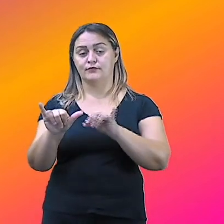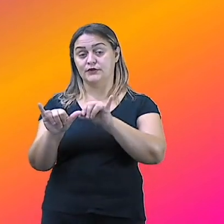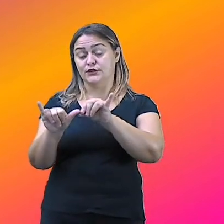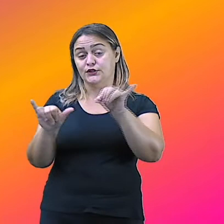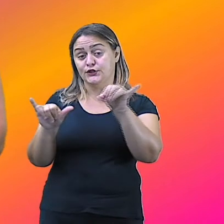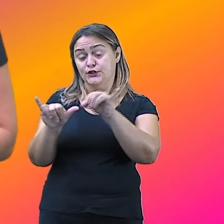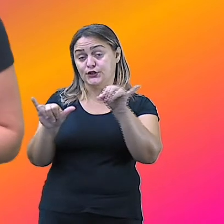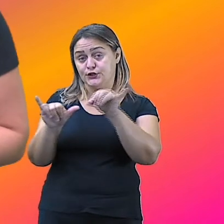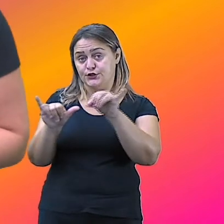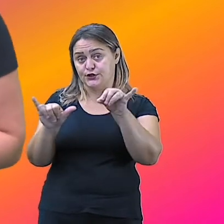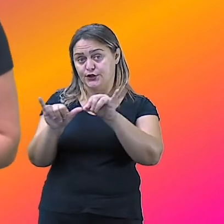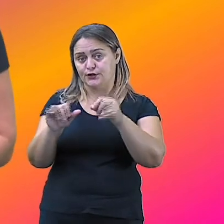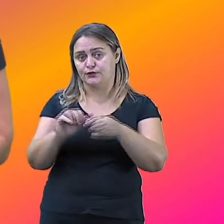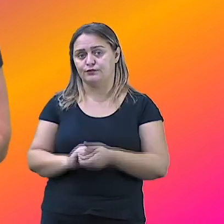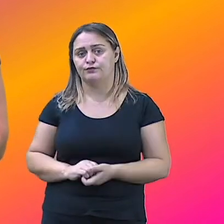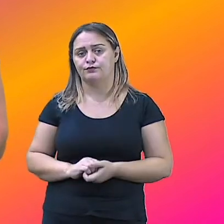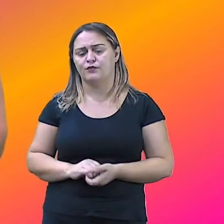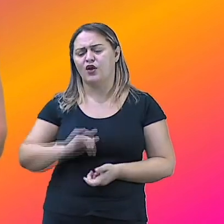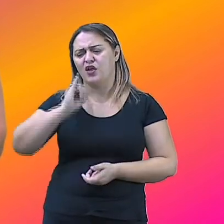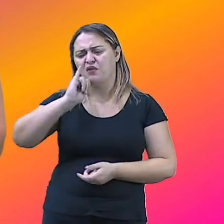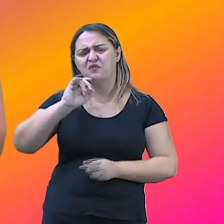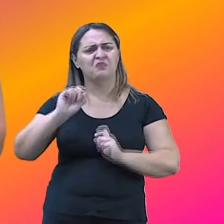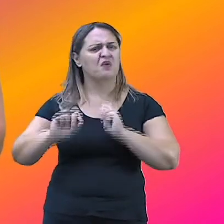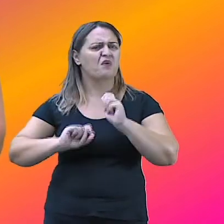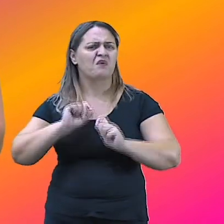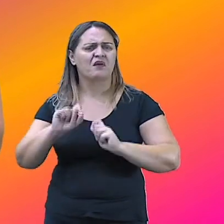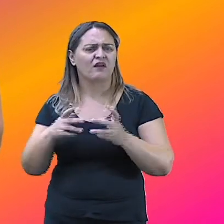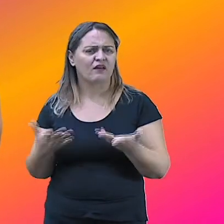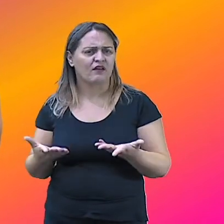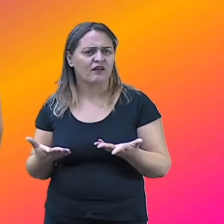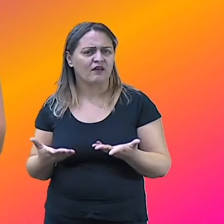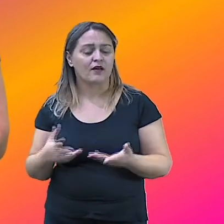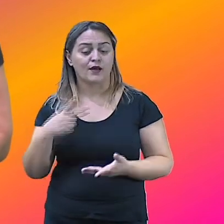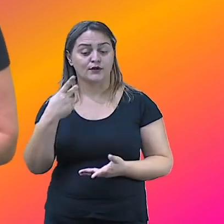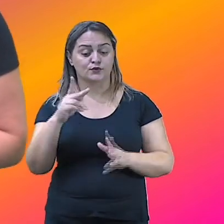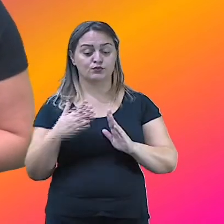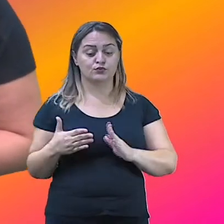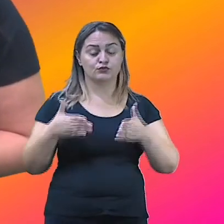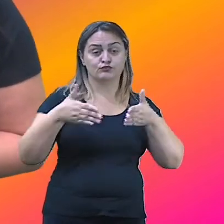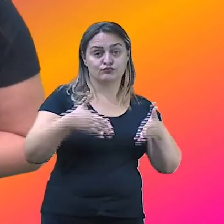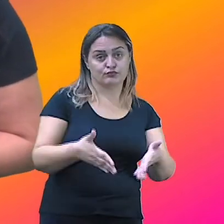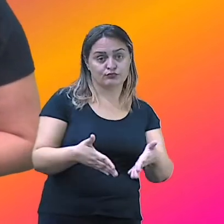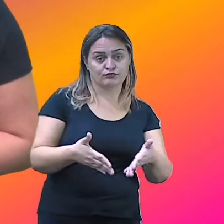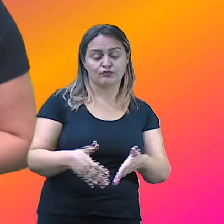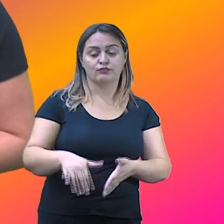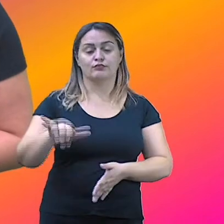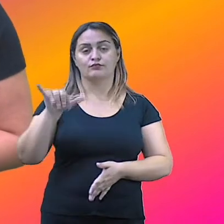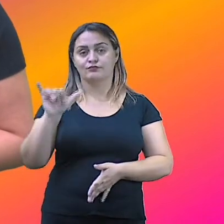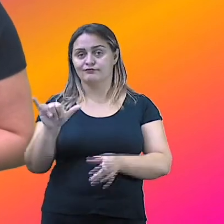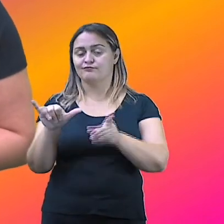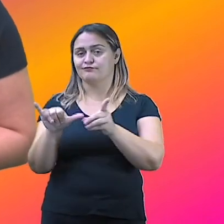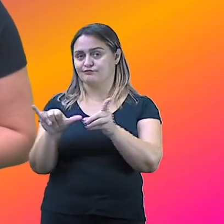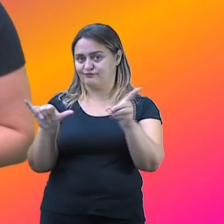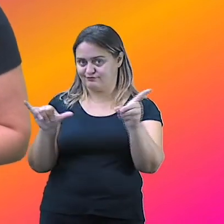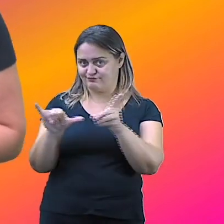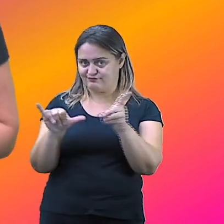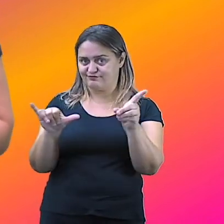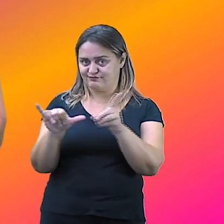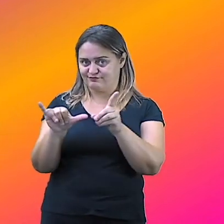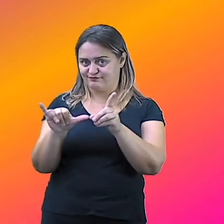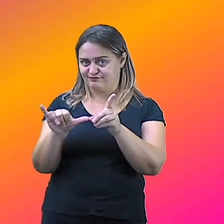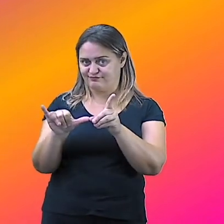sua chegada. Sua chegada, objeto direto. Ótimo.